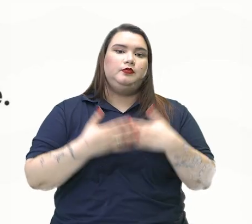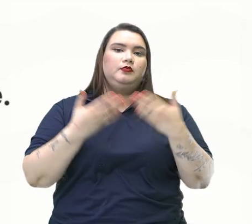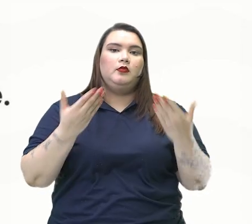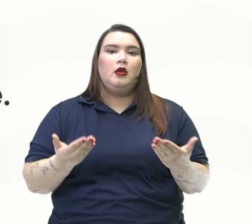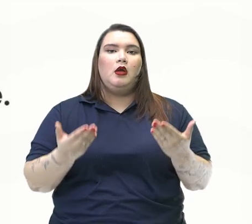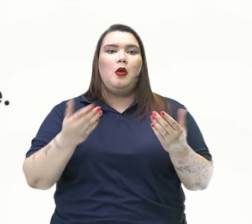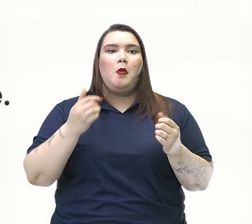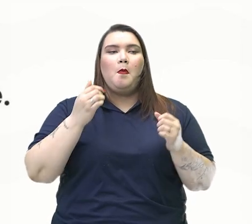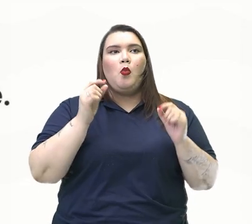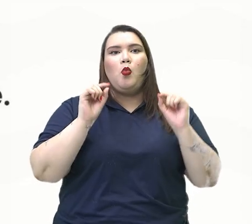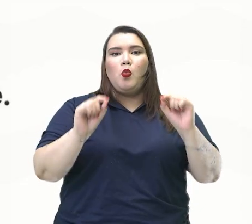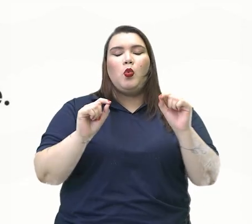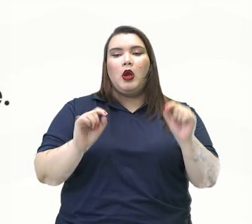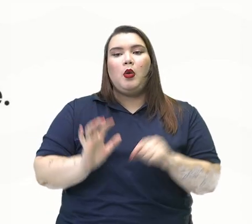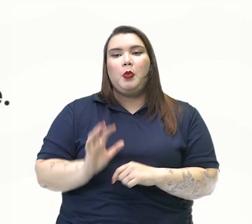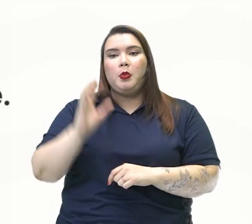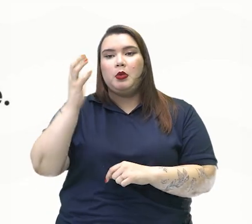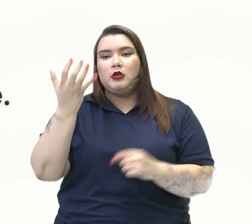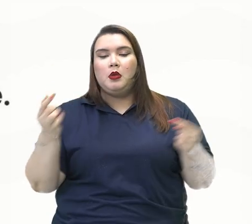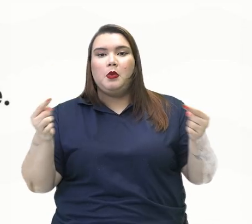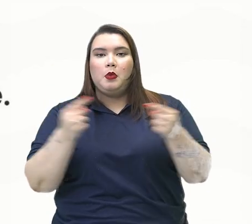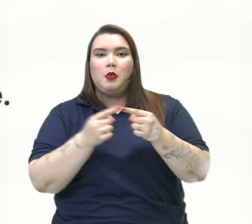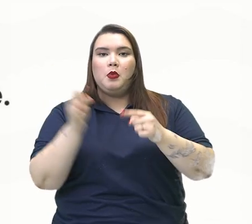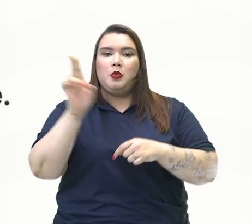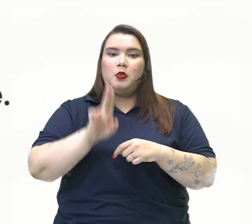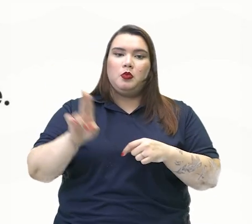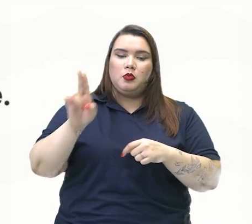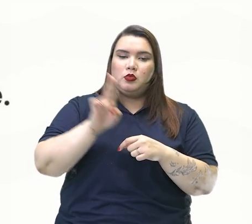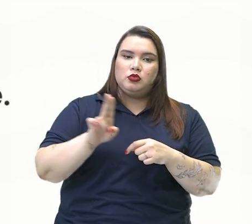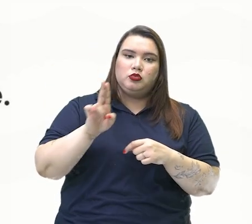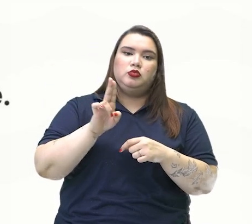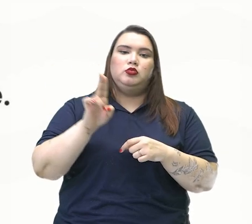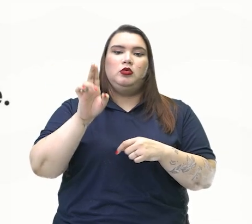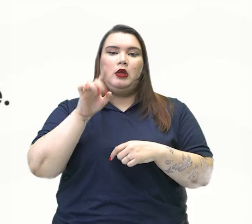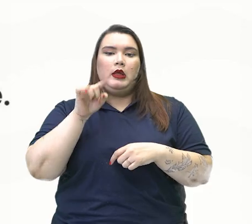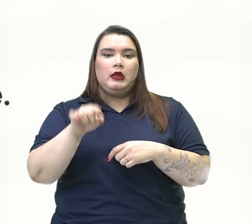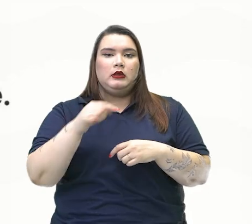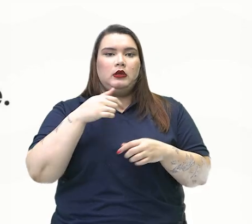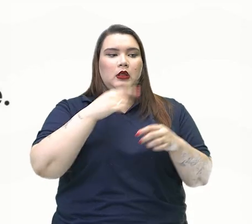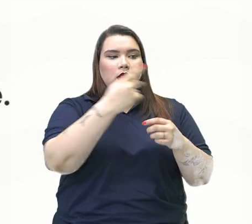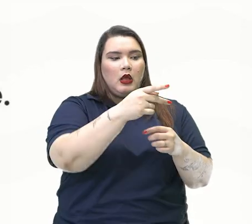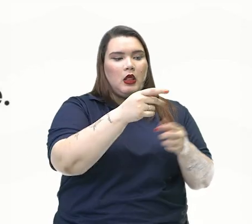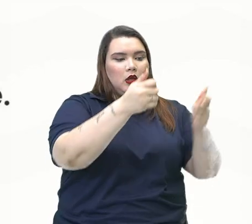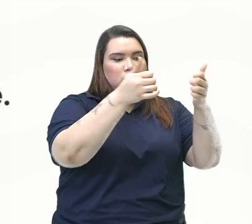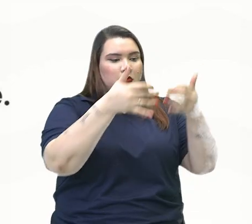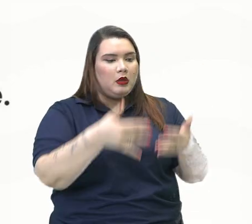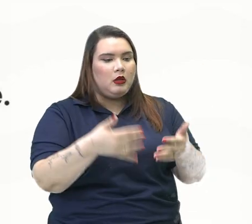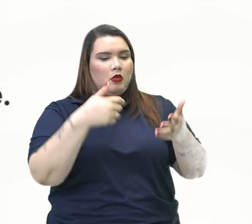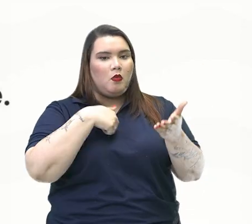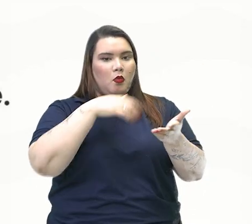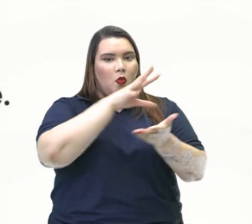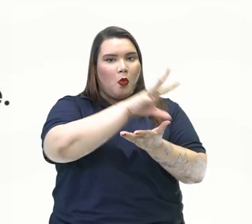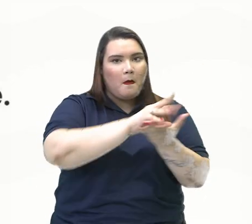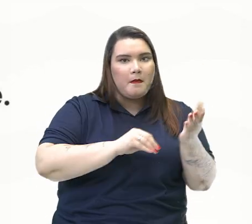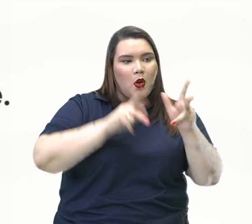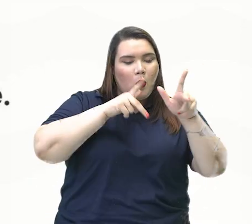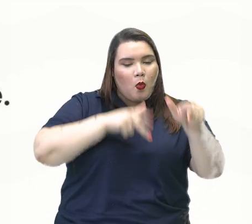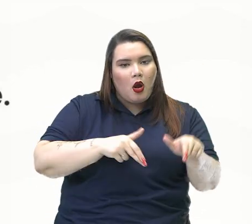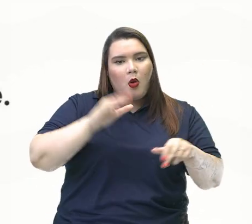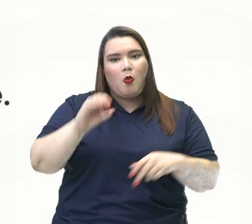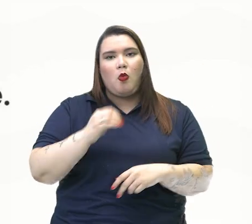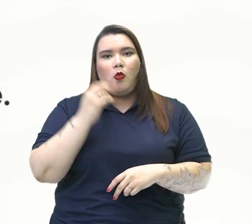Mudanças. O que acontece, então, quando nós utilizamos o discurso direto ou indireto? Ou a mudança direto do discurso